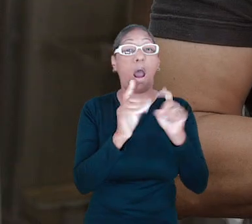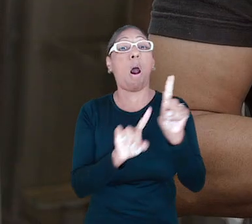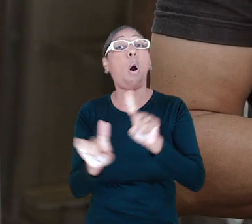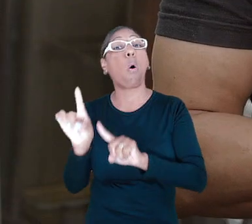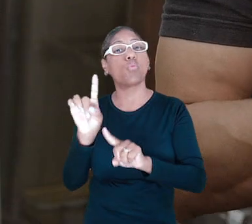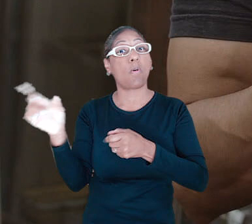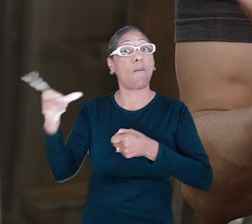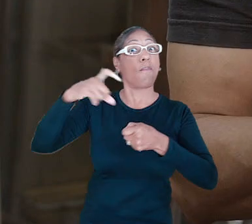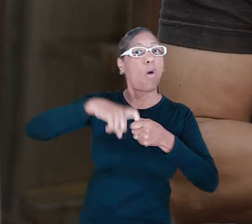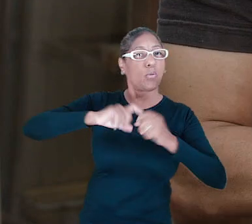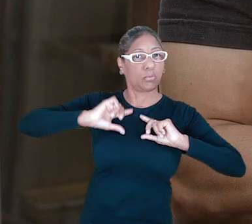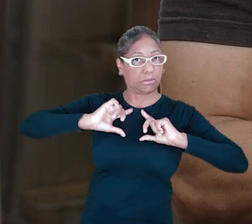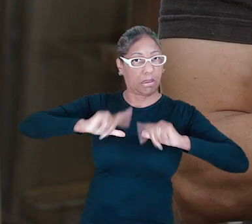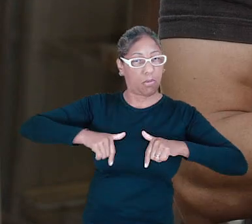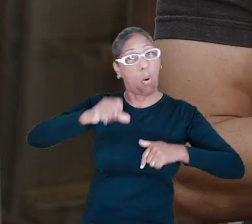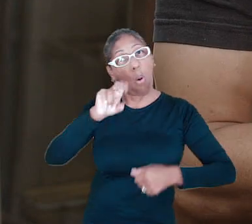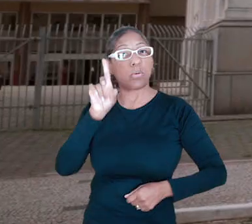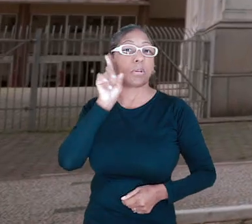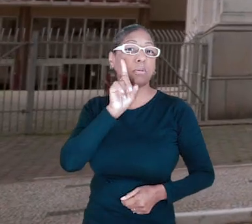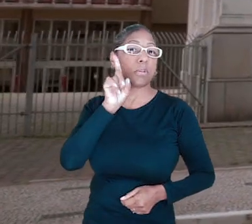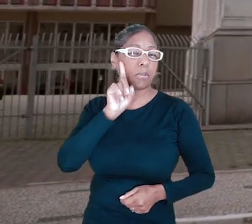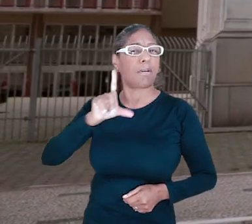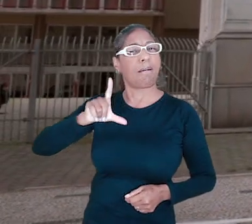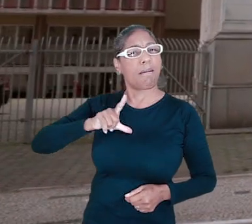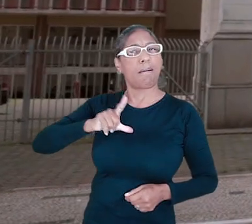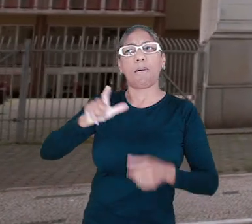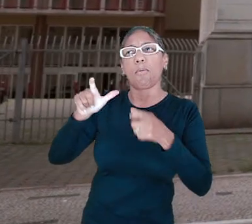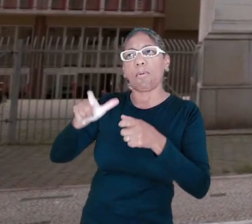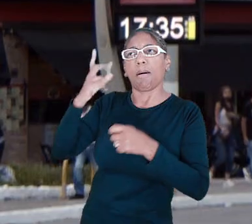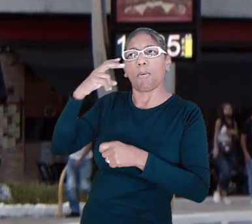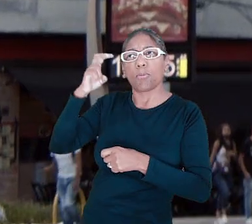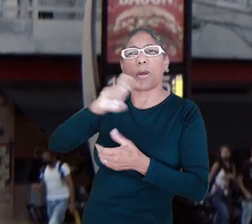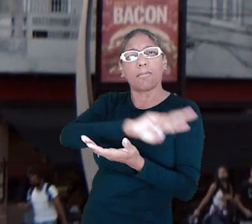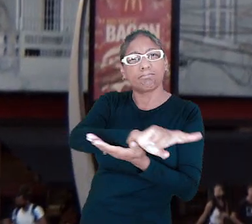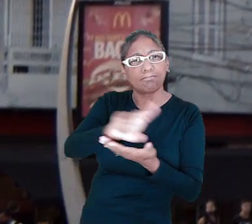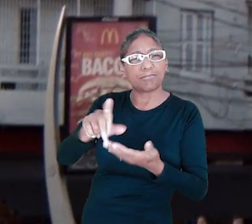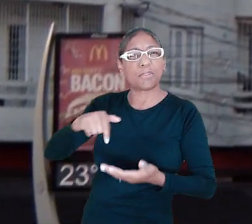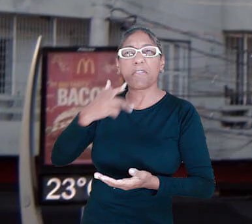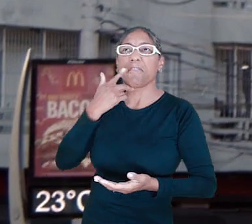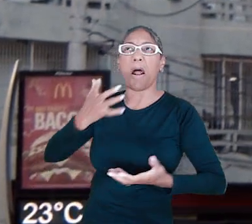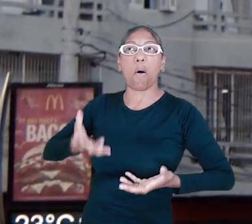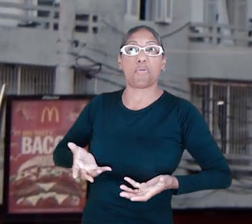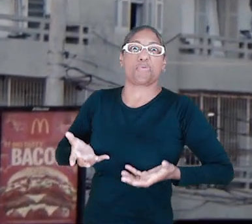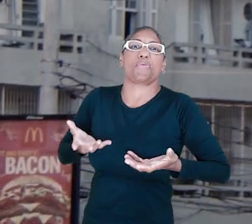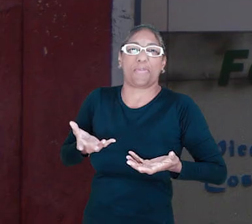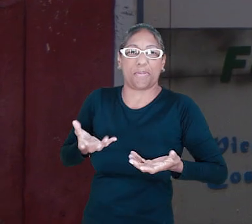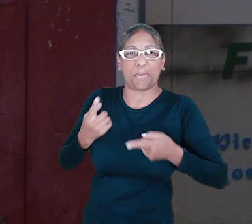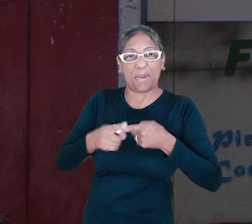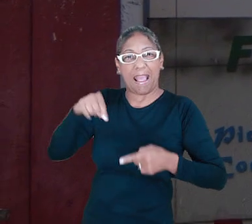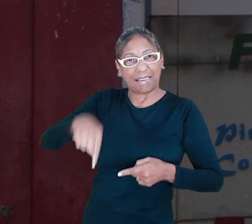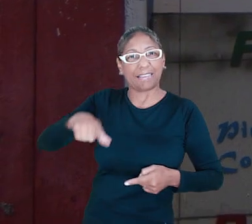até voltando para Israel, Estados Unidos. Ele é um bairro multicultural. A gente tem muito orgulho de